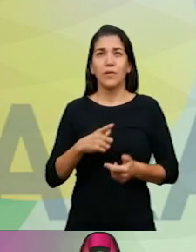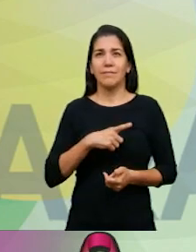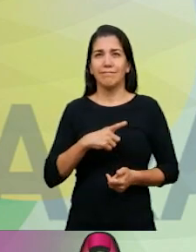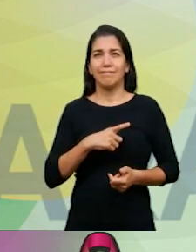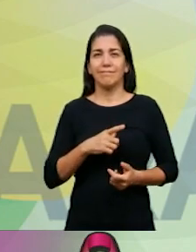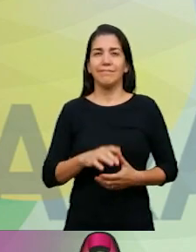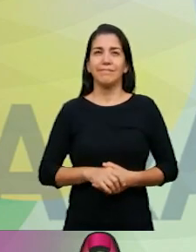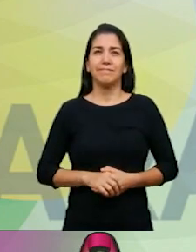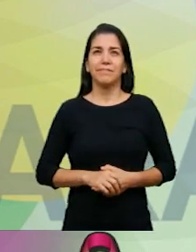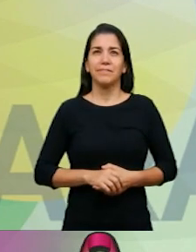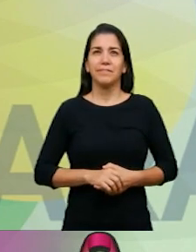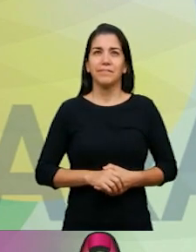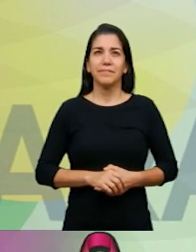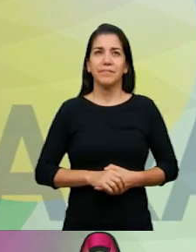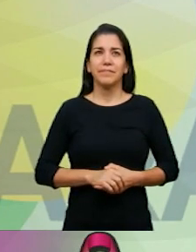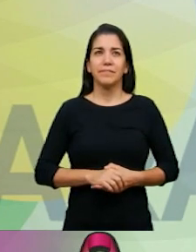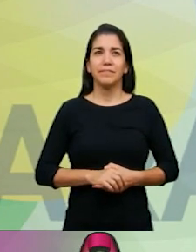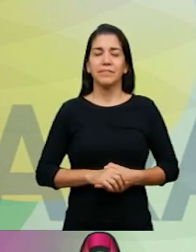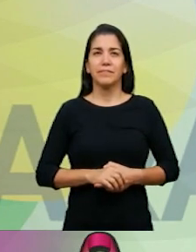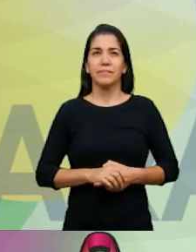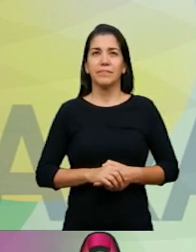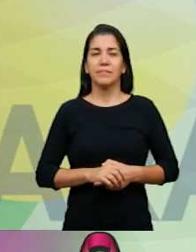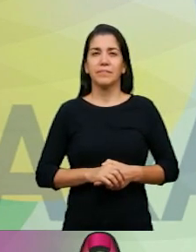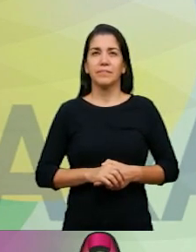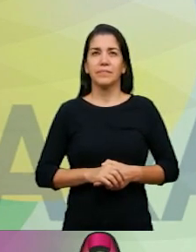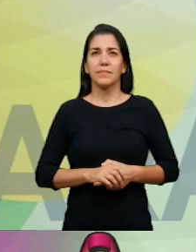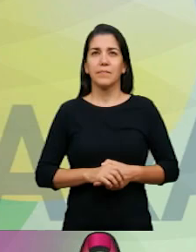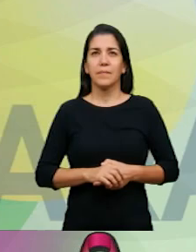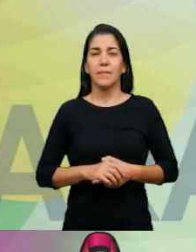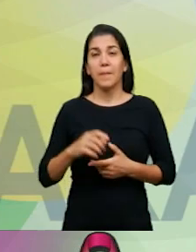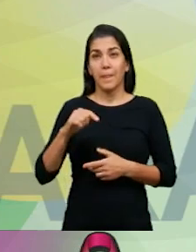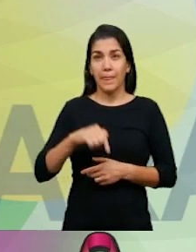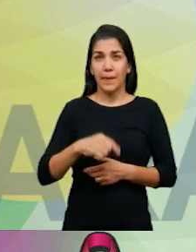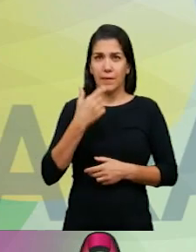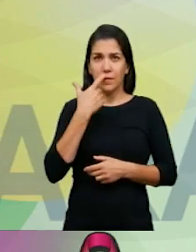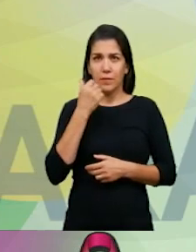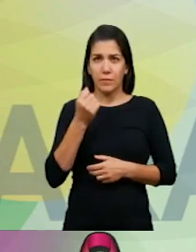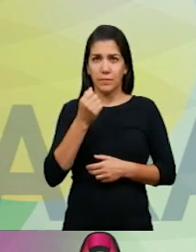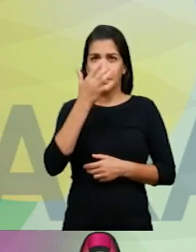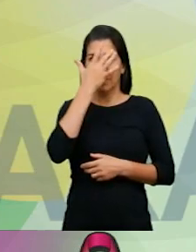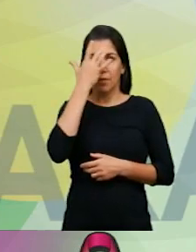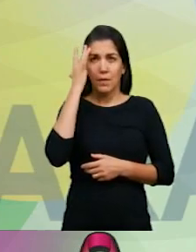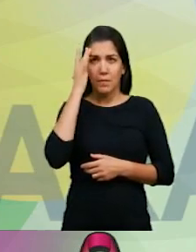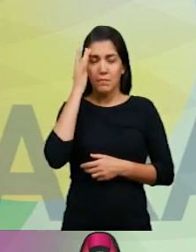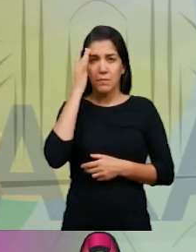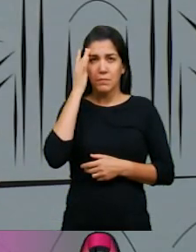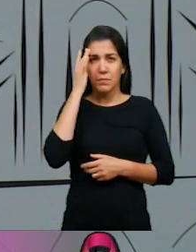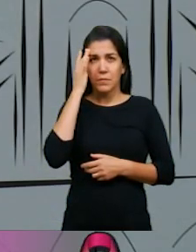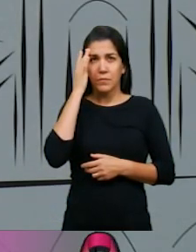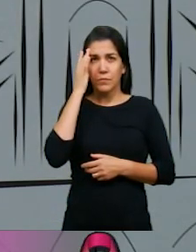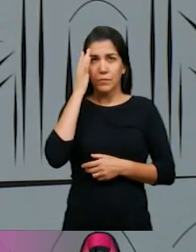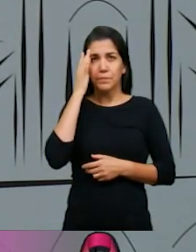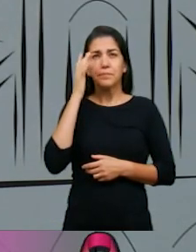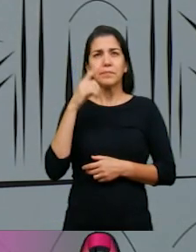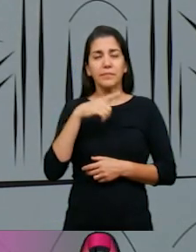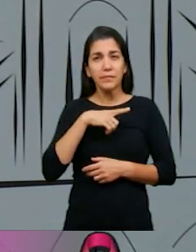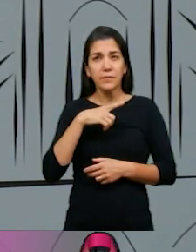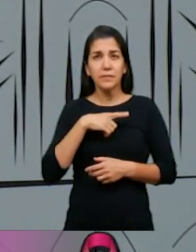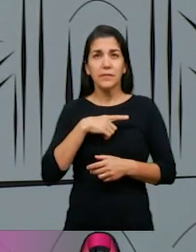local. Nós temos pessoas da nossa cidade, talvez muita gente não sabe, mas que